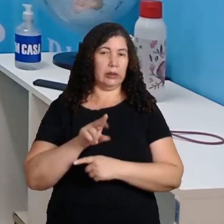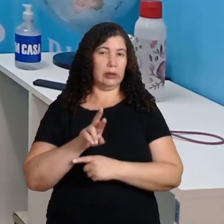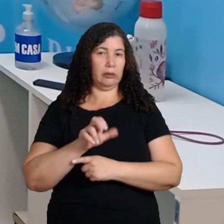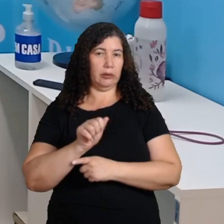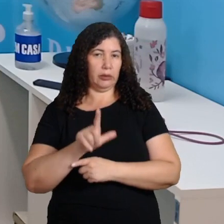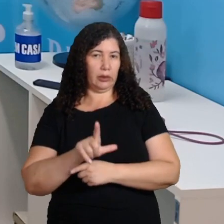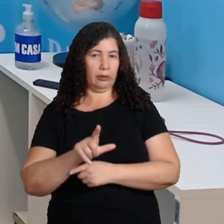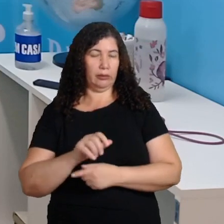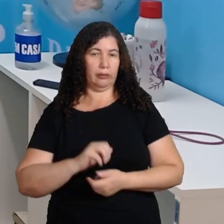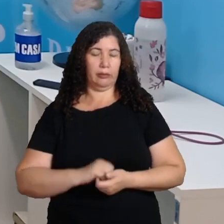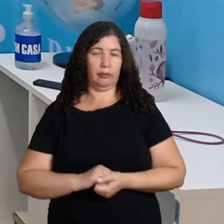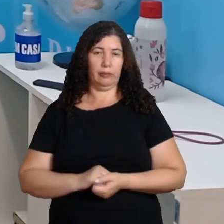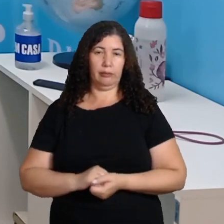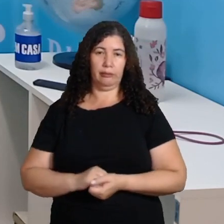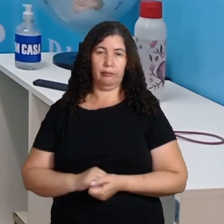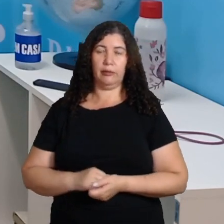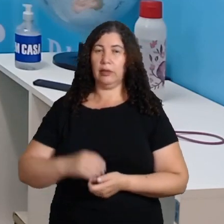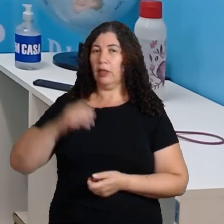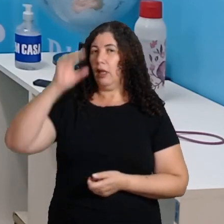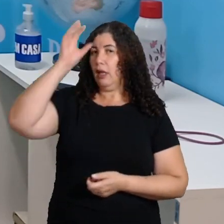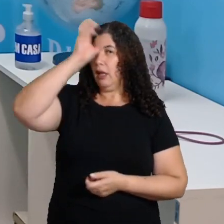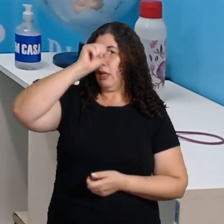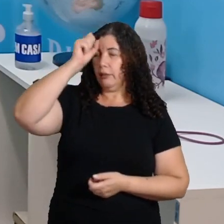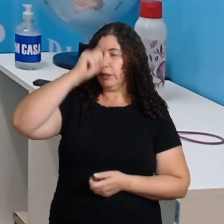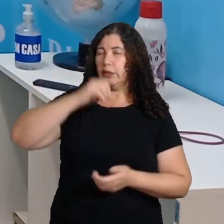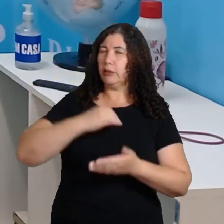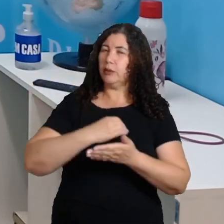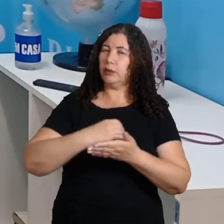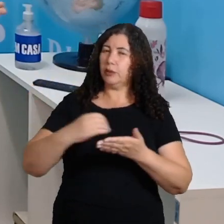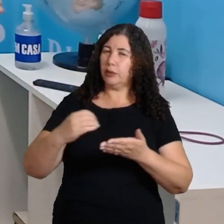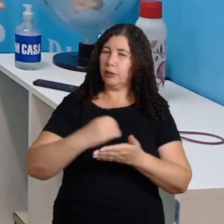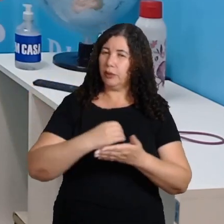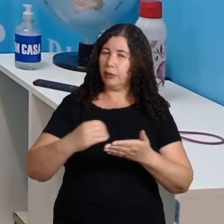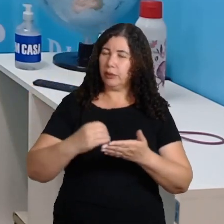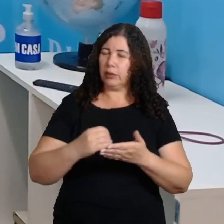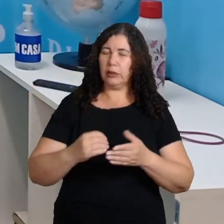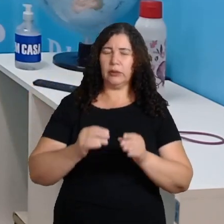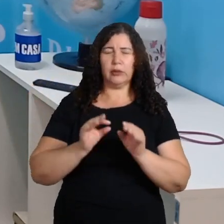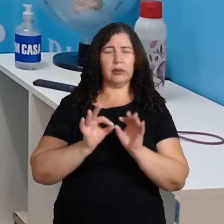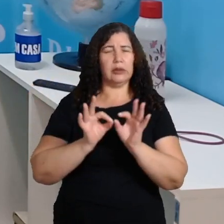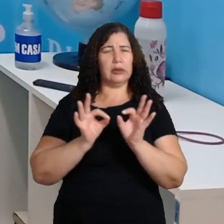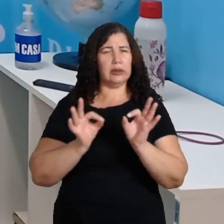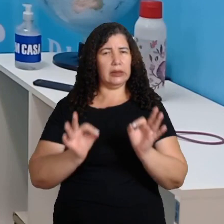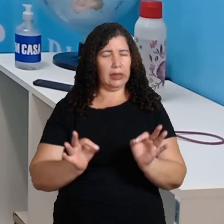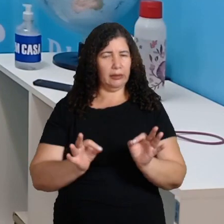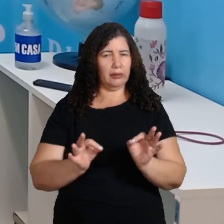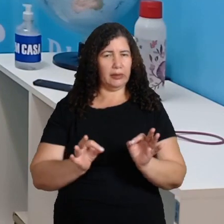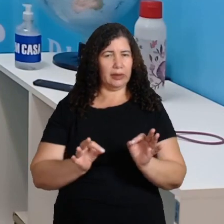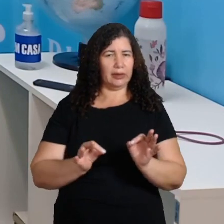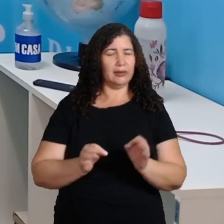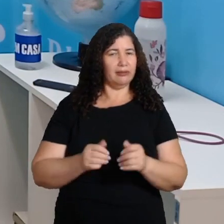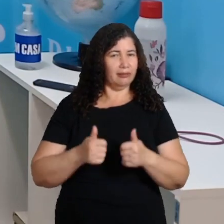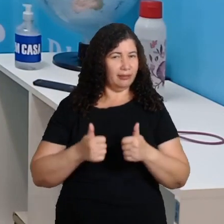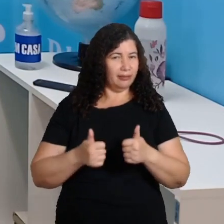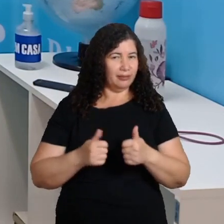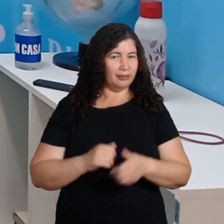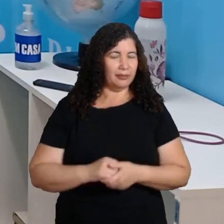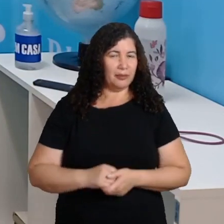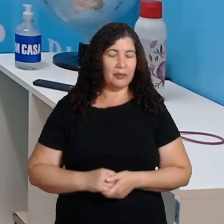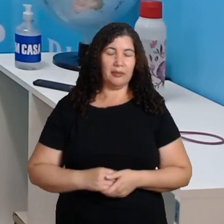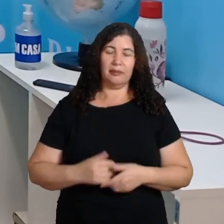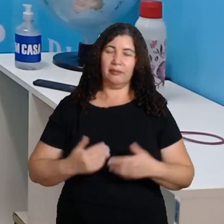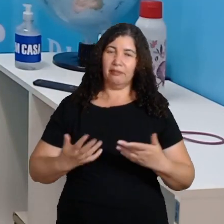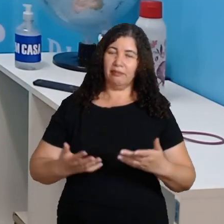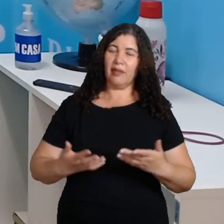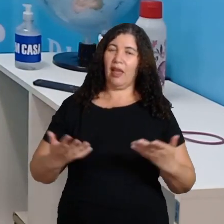no plural. Aprendemos o conteúdo simples até agora, não é?